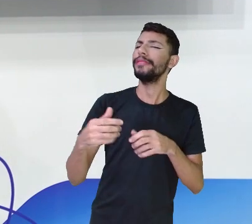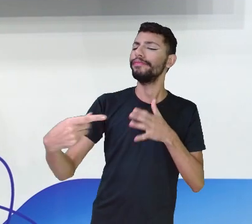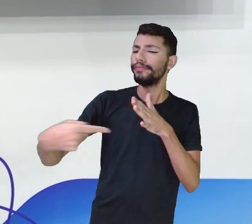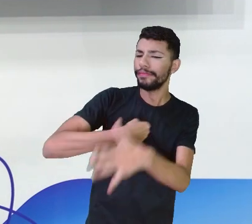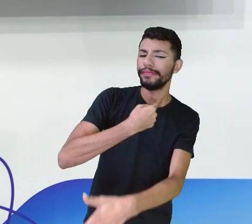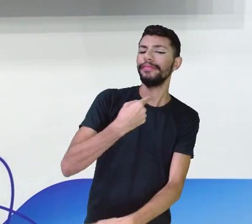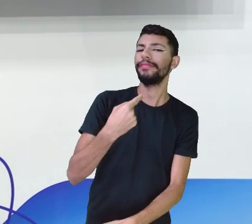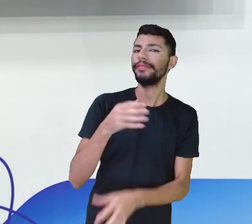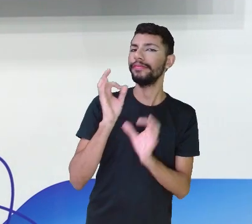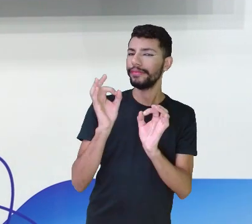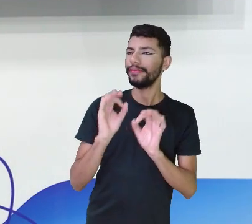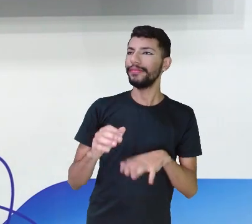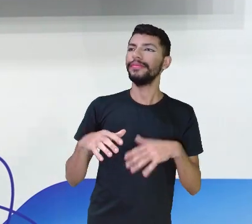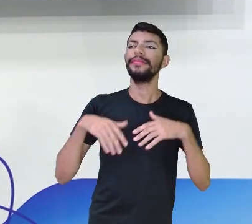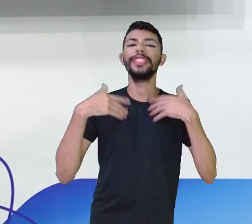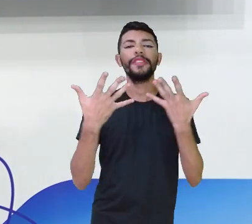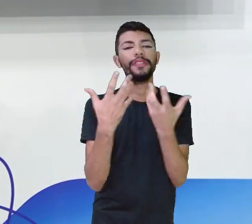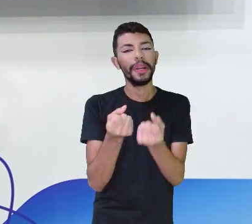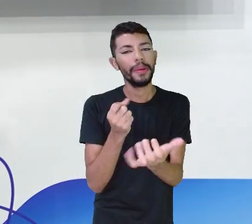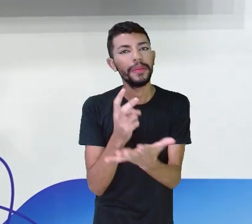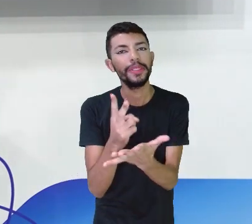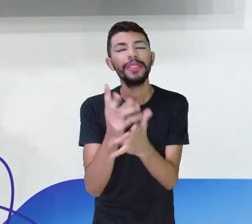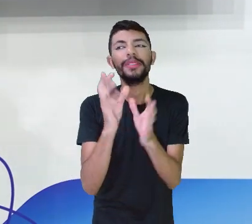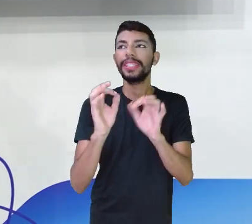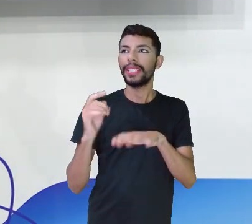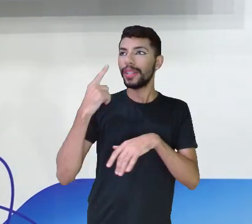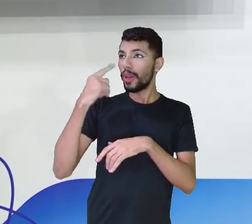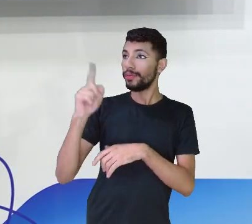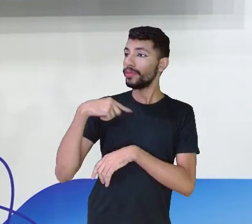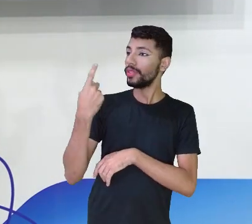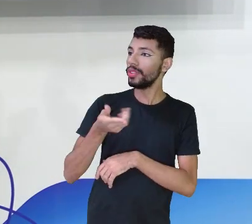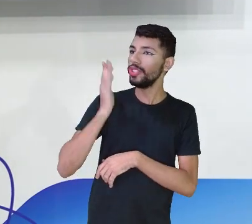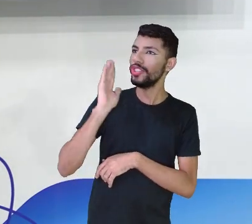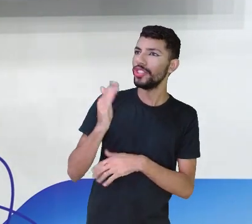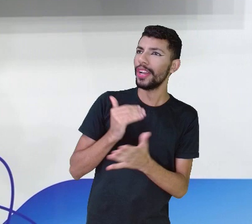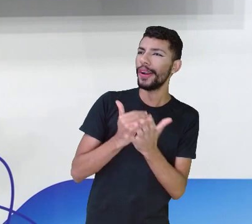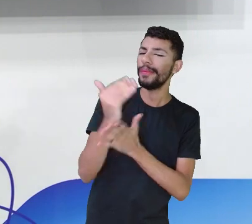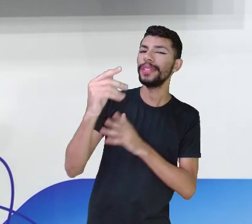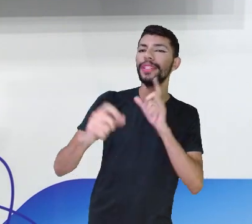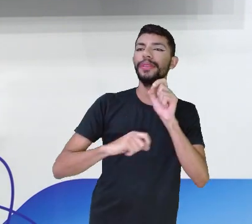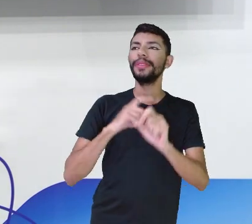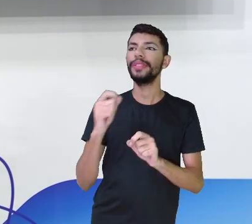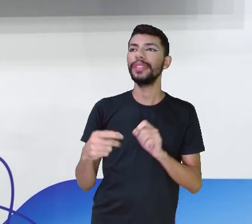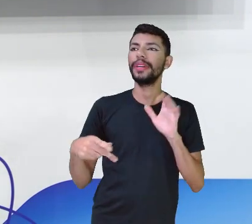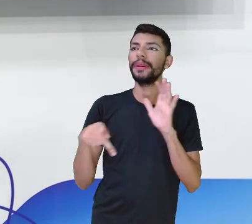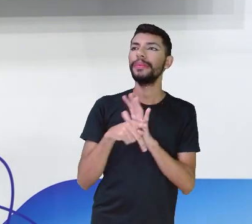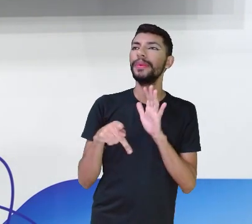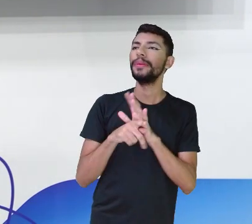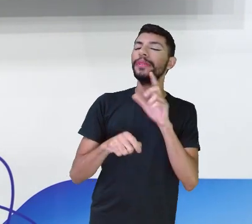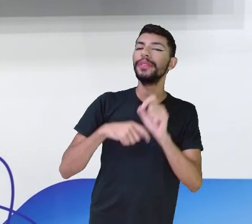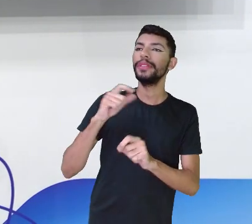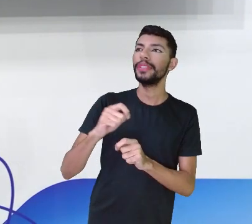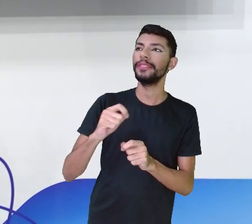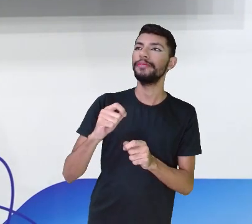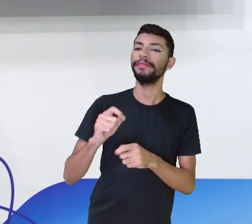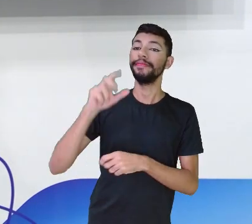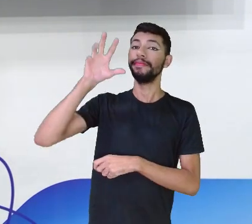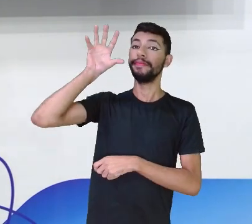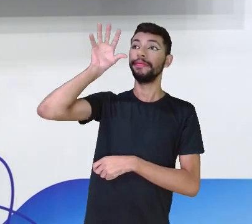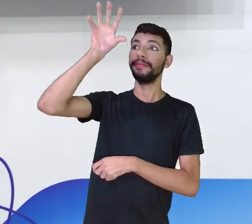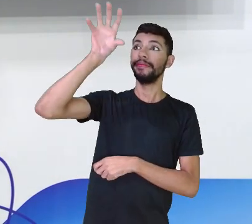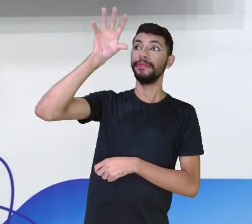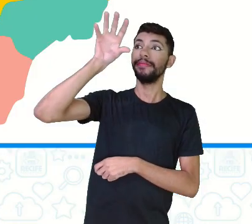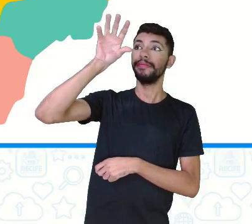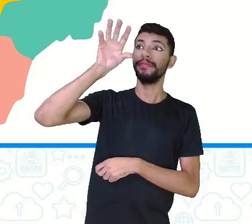Beleza? Vamos continuar aqui. E a gente já vai começar pela região norte, tá certo? A